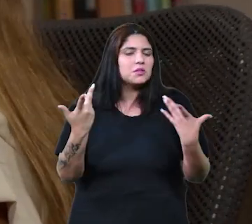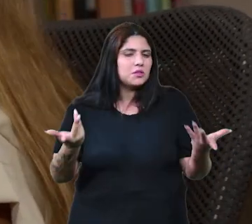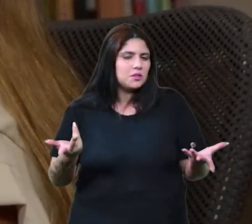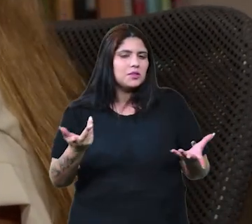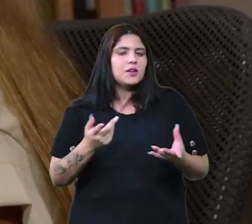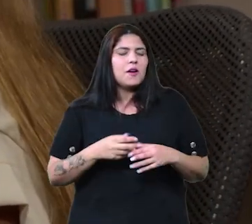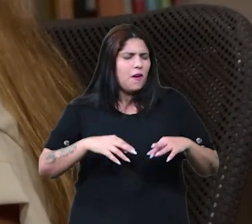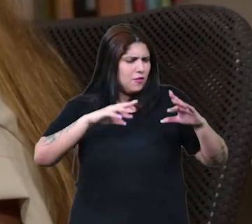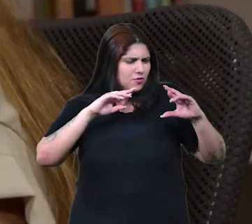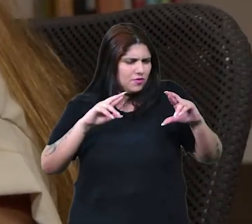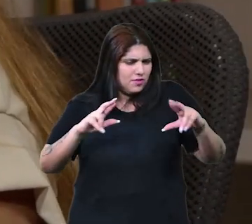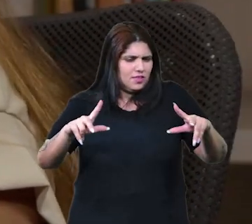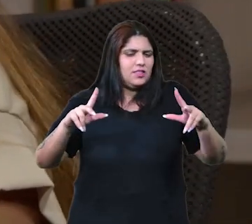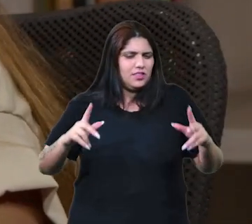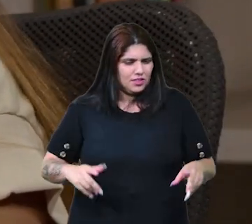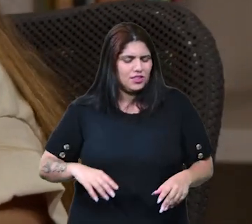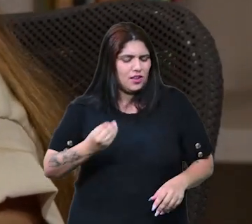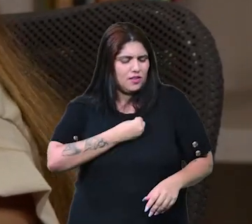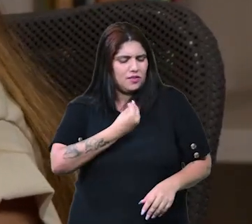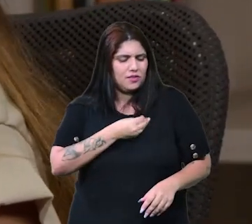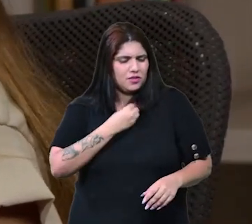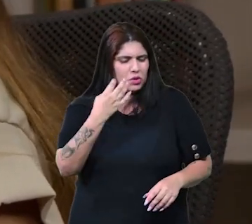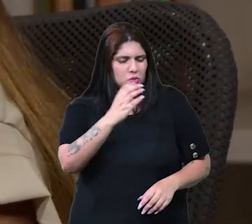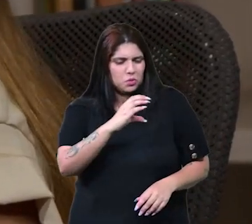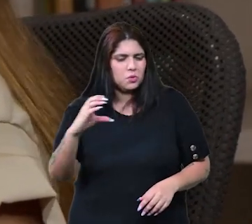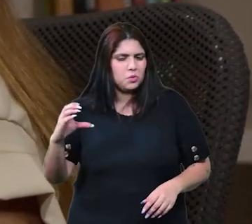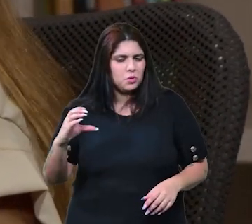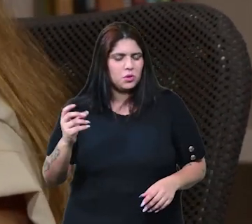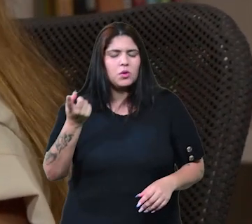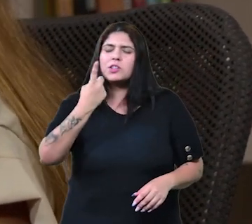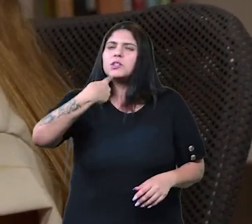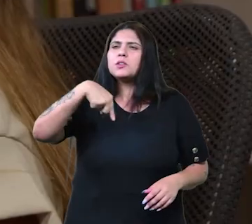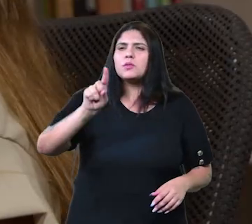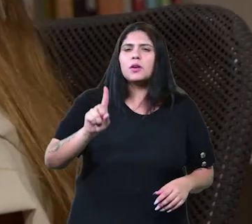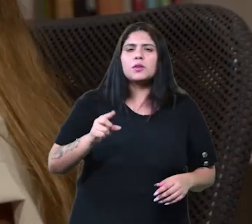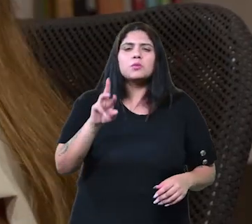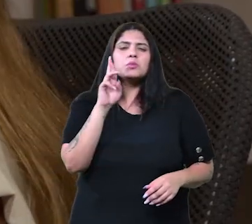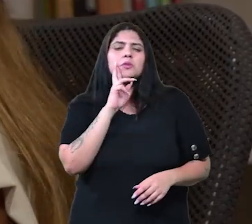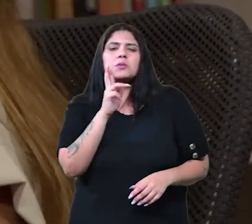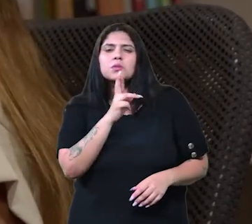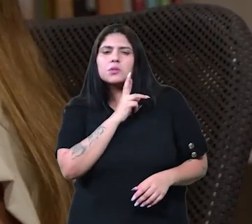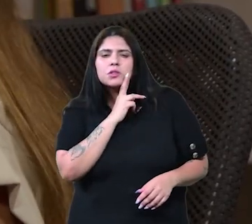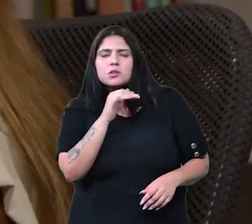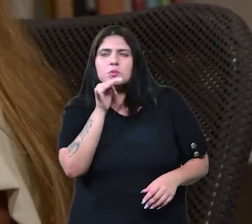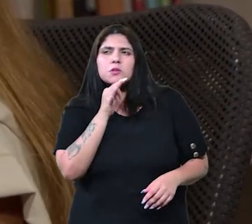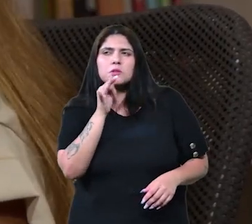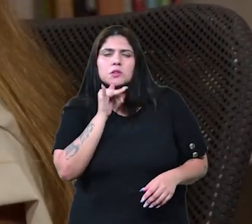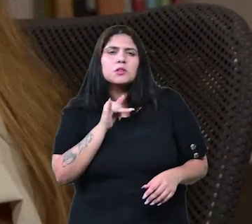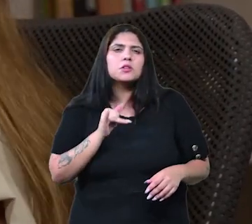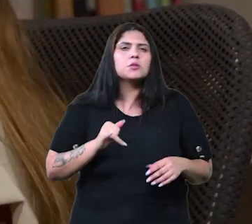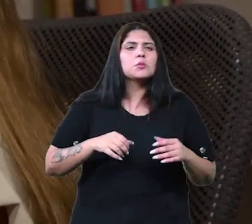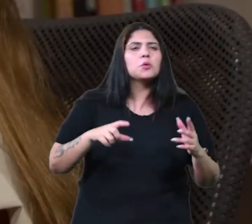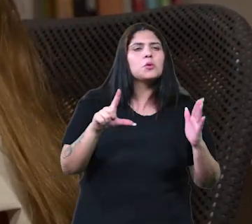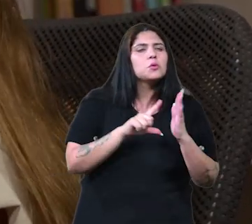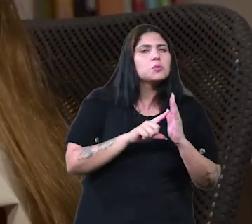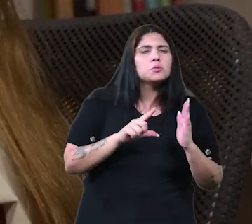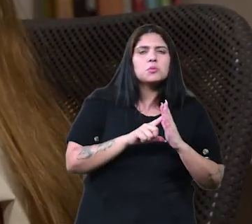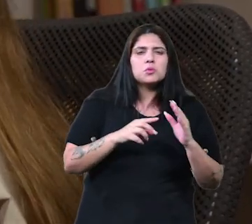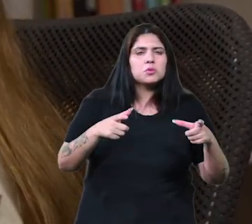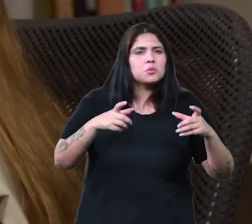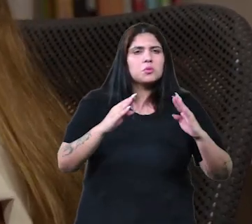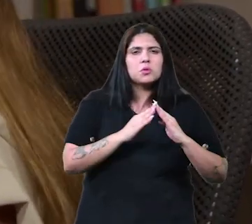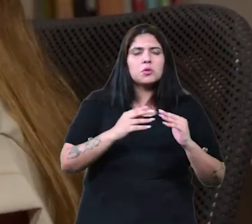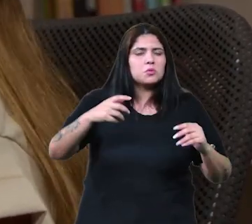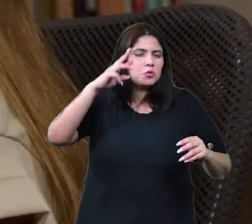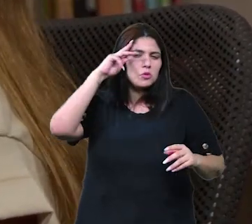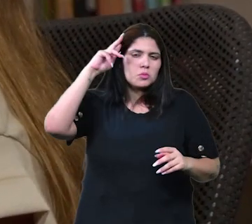você, tanto que quando a gente vai em algum restaurante ou um salão de beleza, ou até mesmo na escola, na